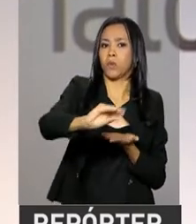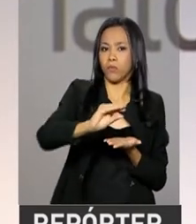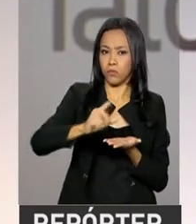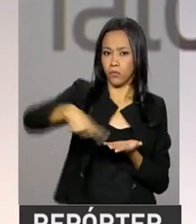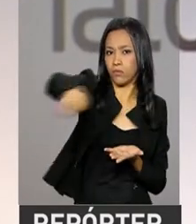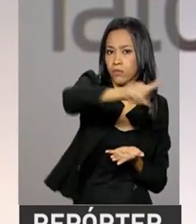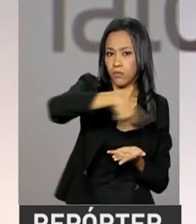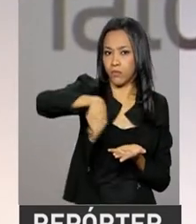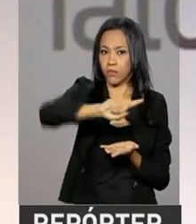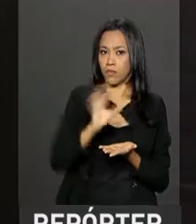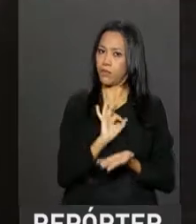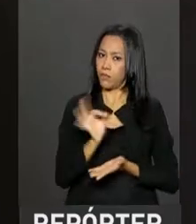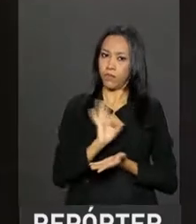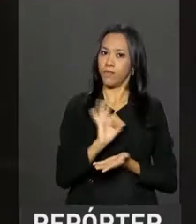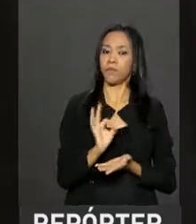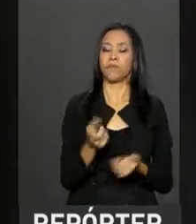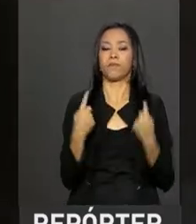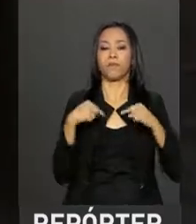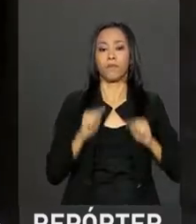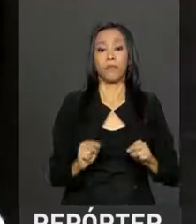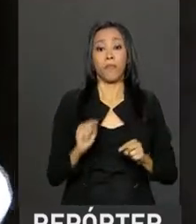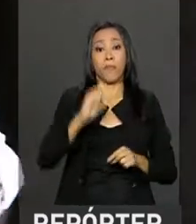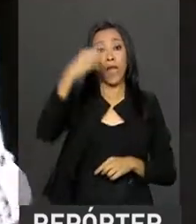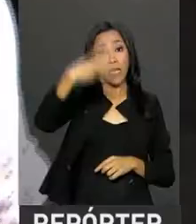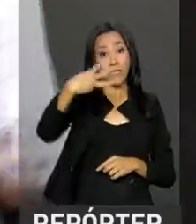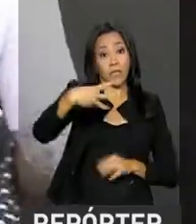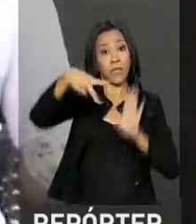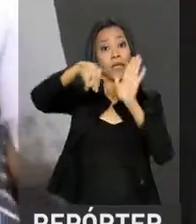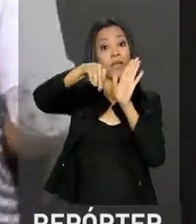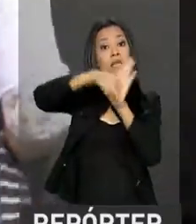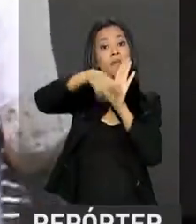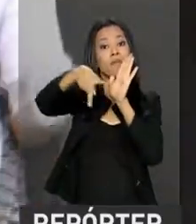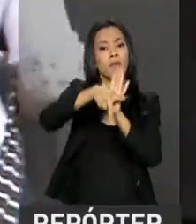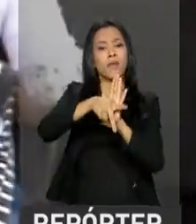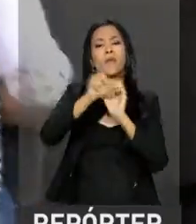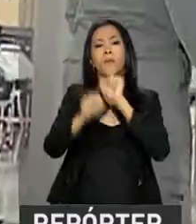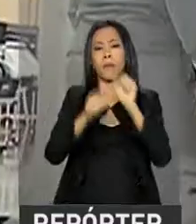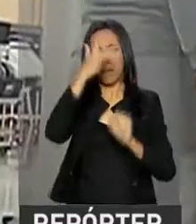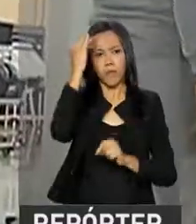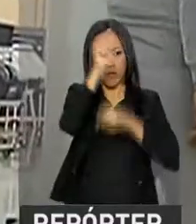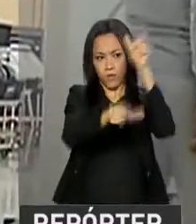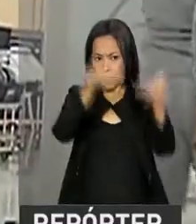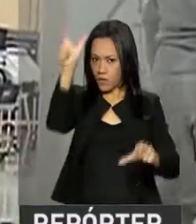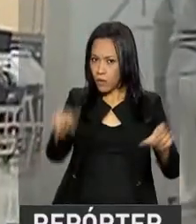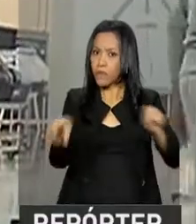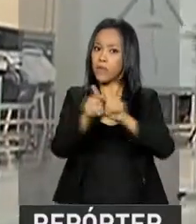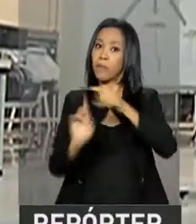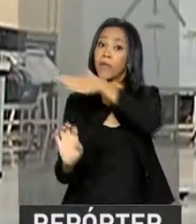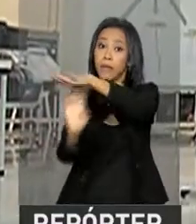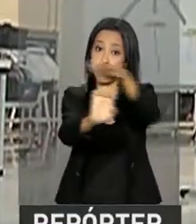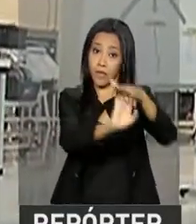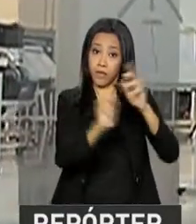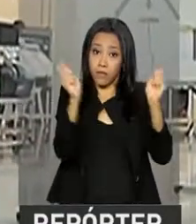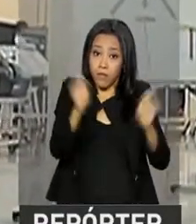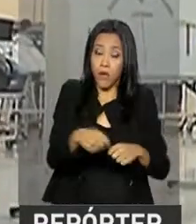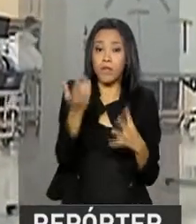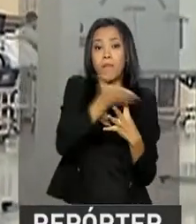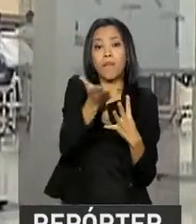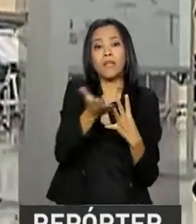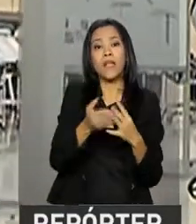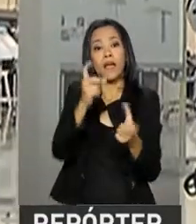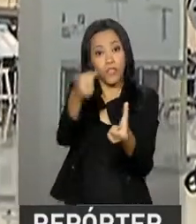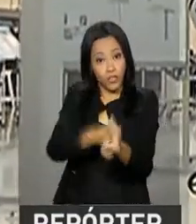união aos condicionantes a terceira medida provisória permite que pessoas físicas e empresas possam parcelar dívidas junto